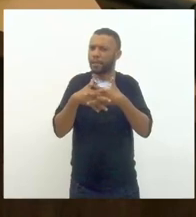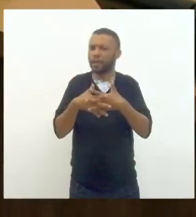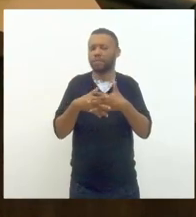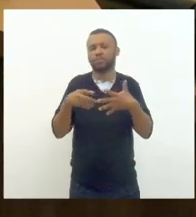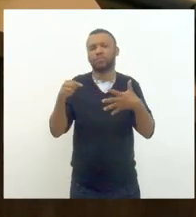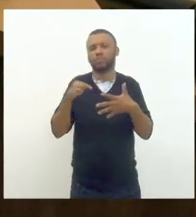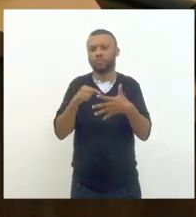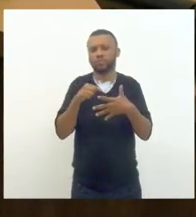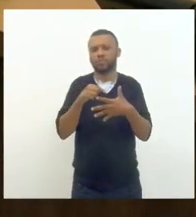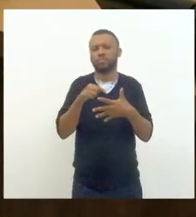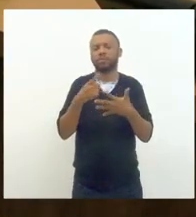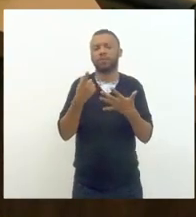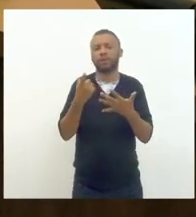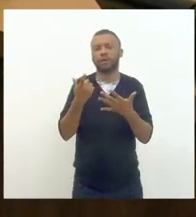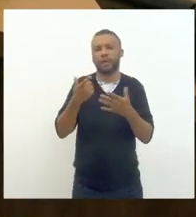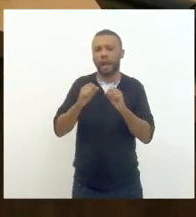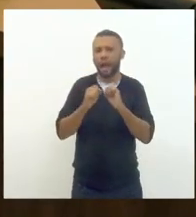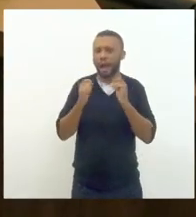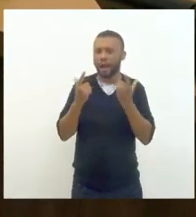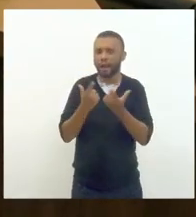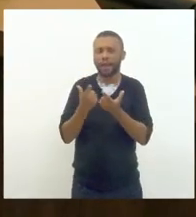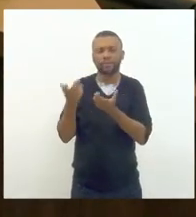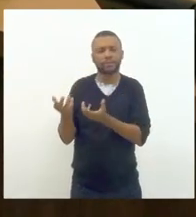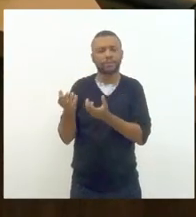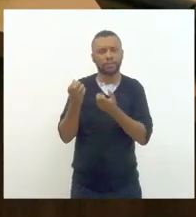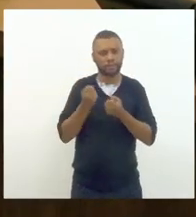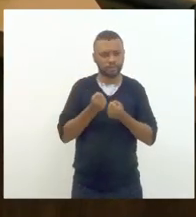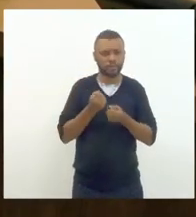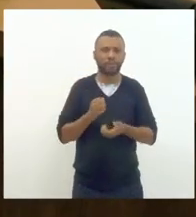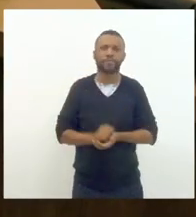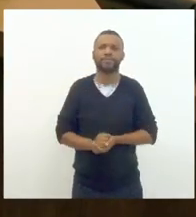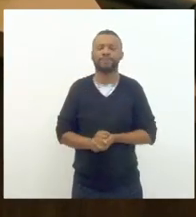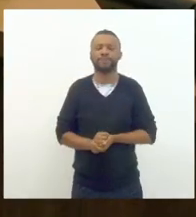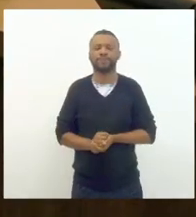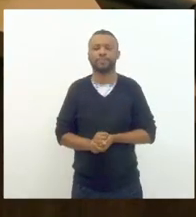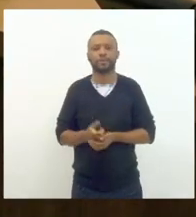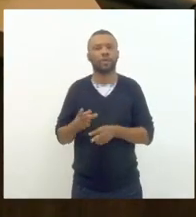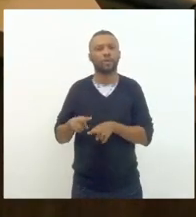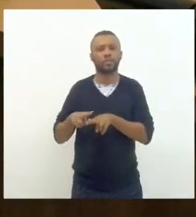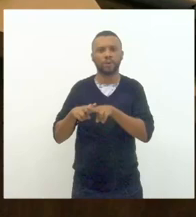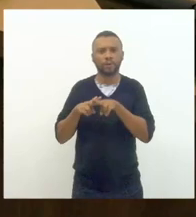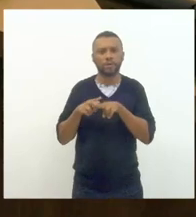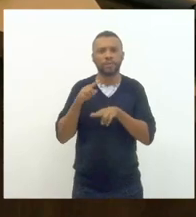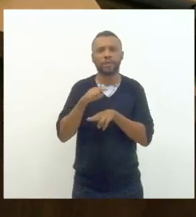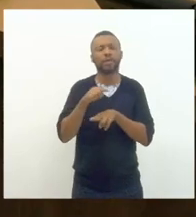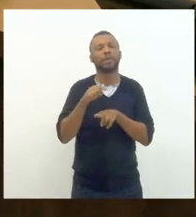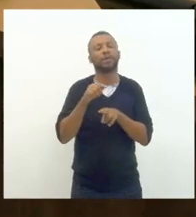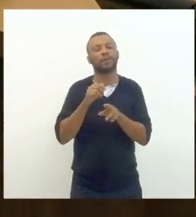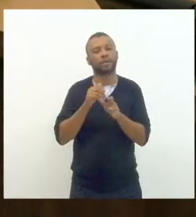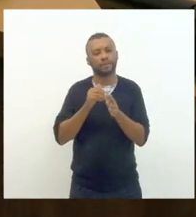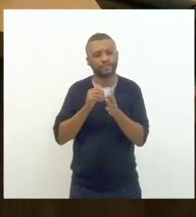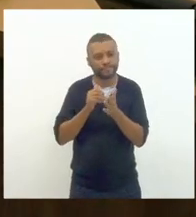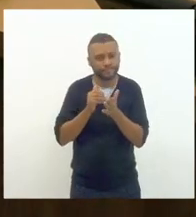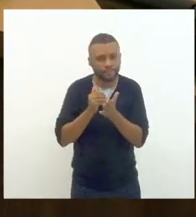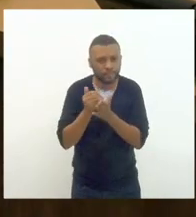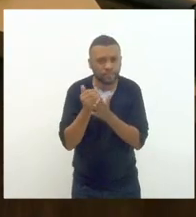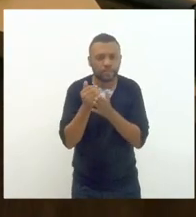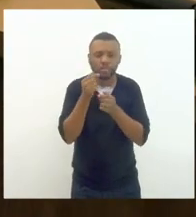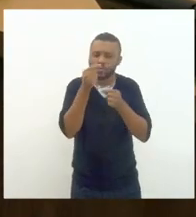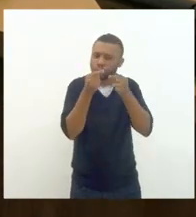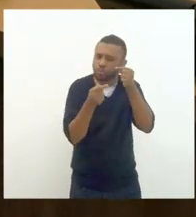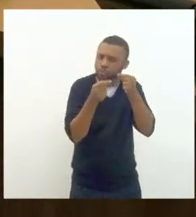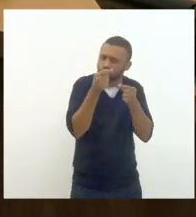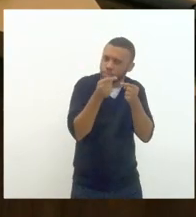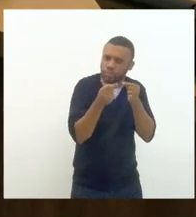essa casa já recebeu. Tanto é que ele entrou e saiu de pauta